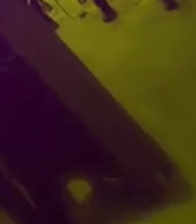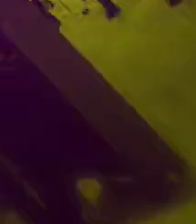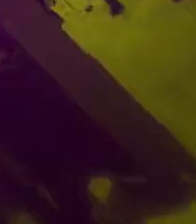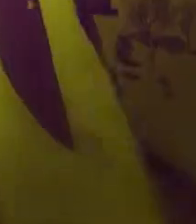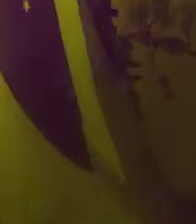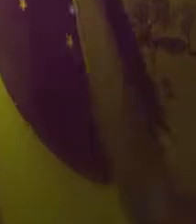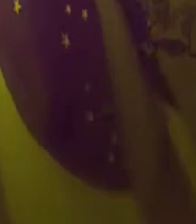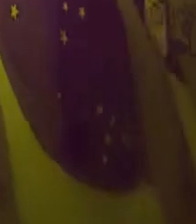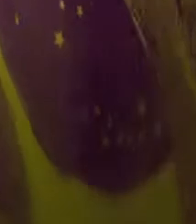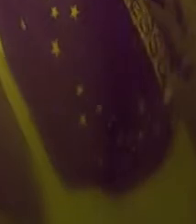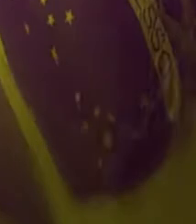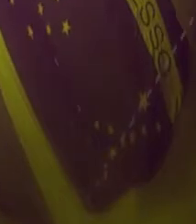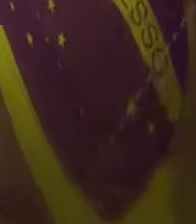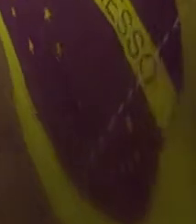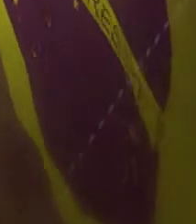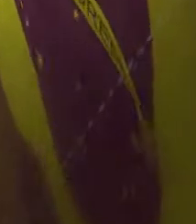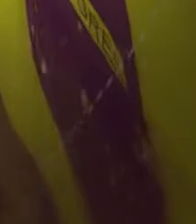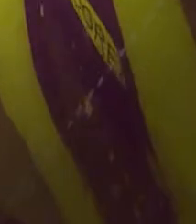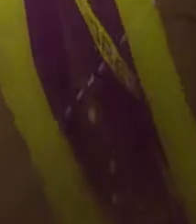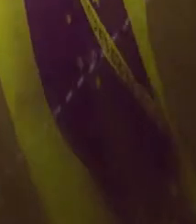Tchau. Tchau.